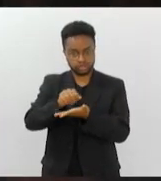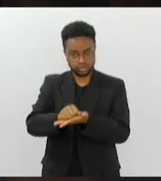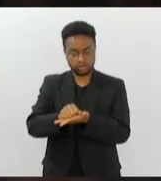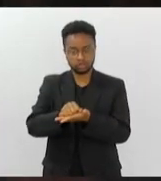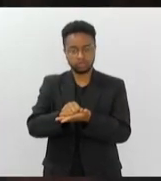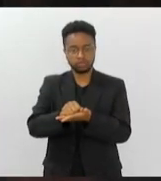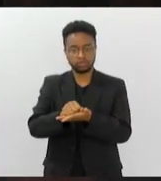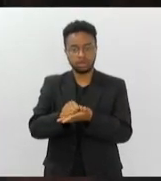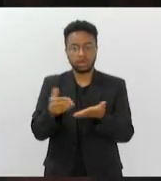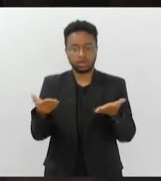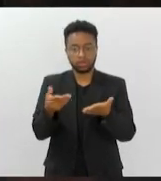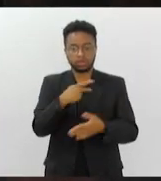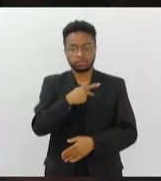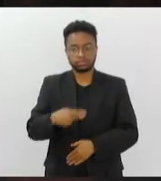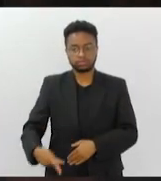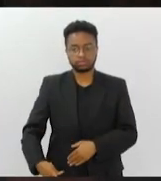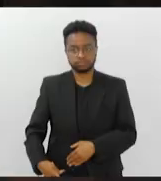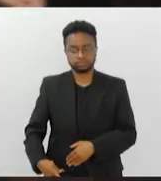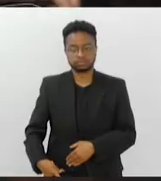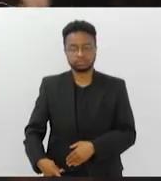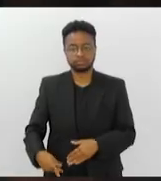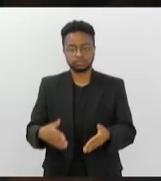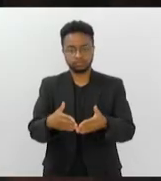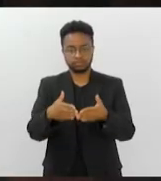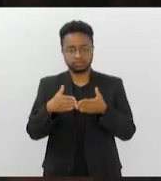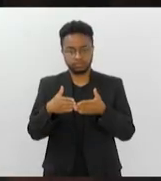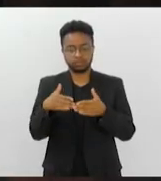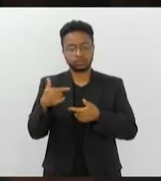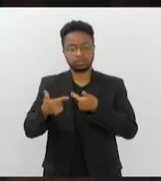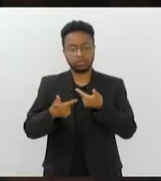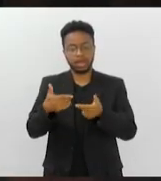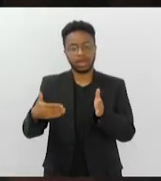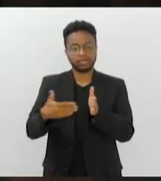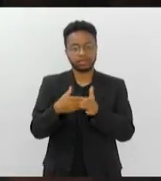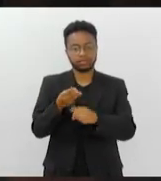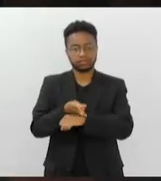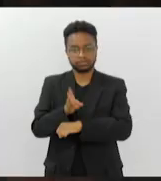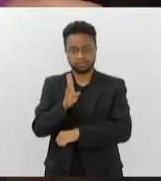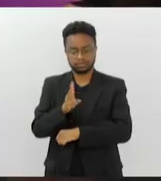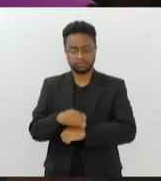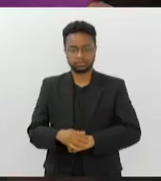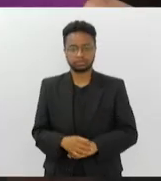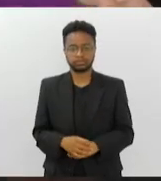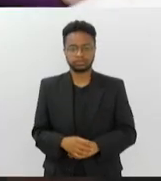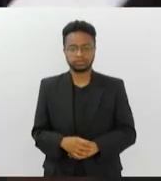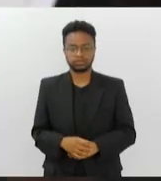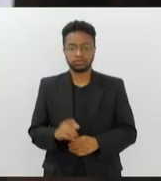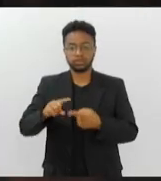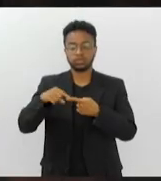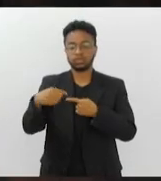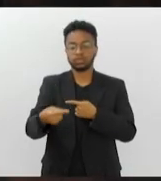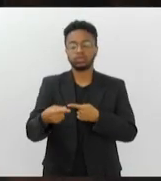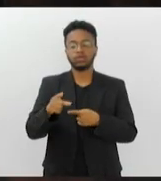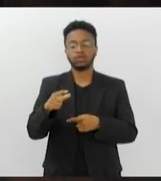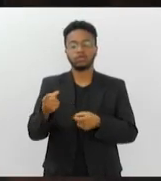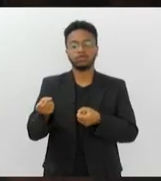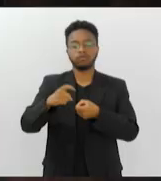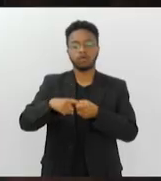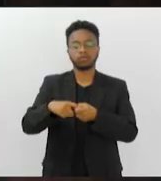inscrito, a presidente suspende os trabalhos até às 15 horas, quando